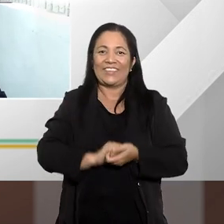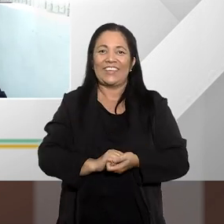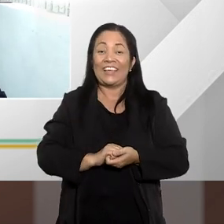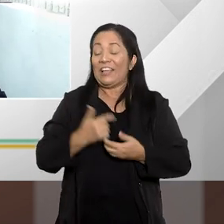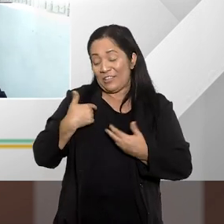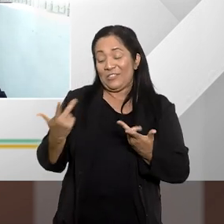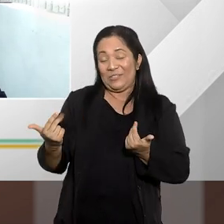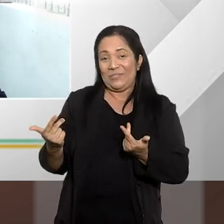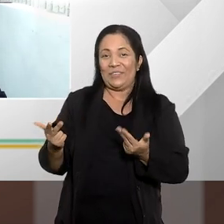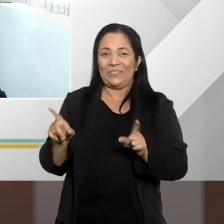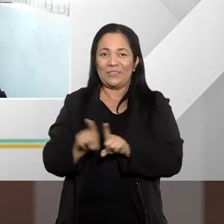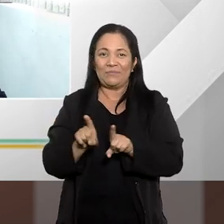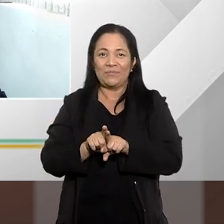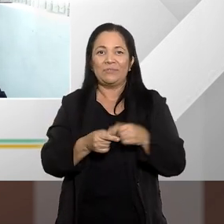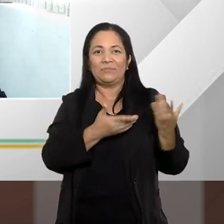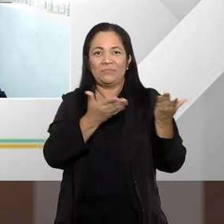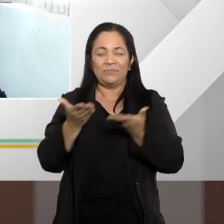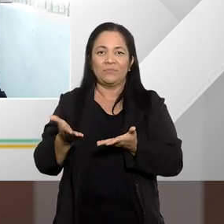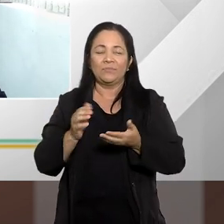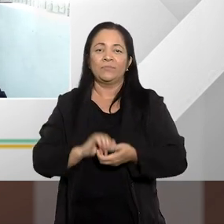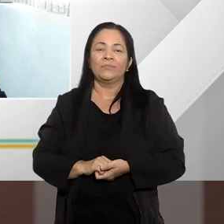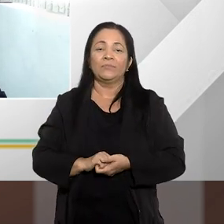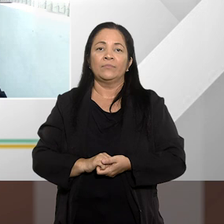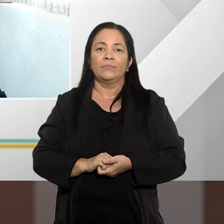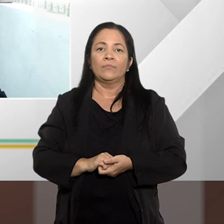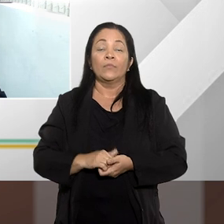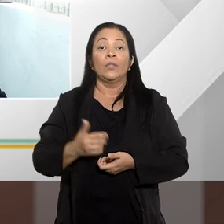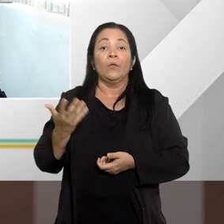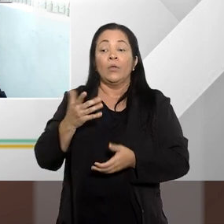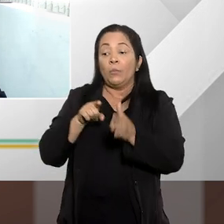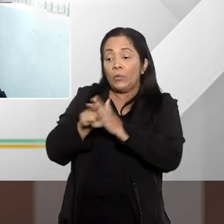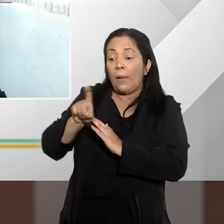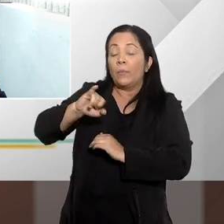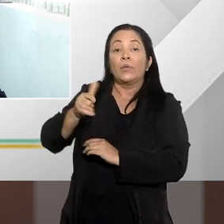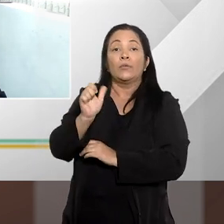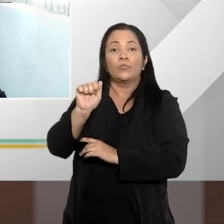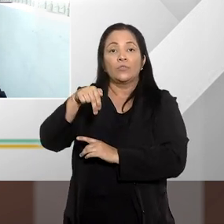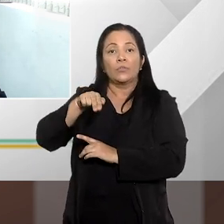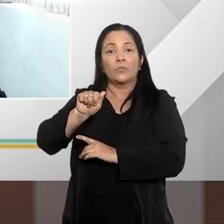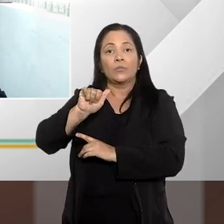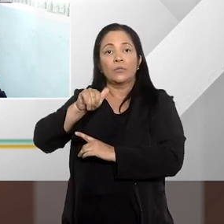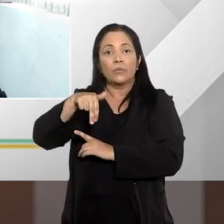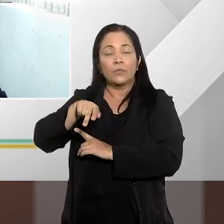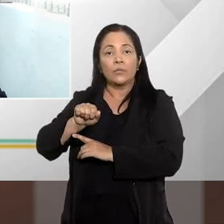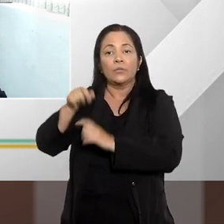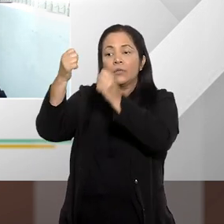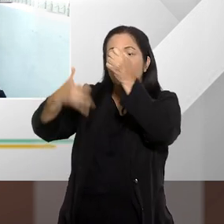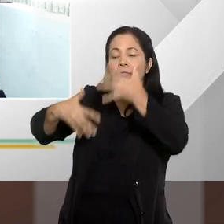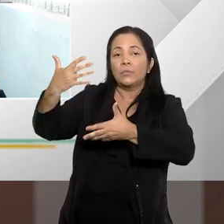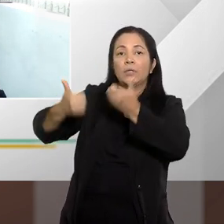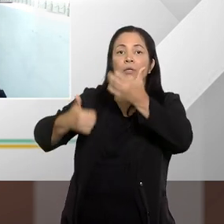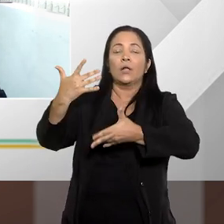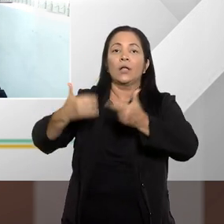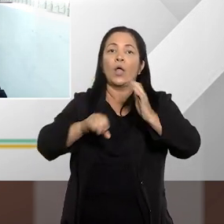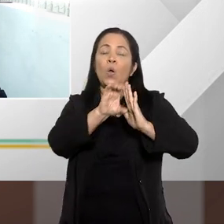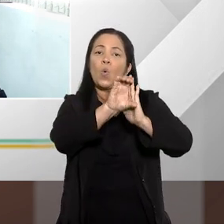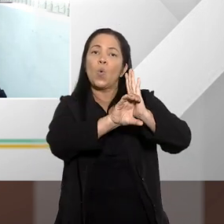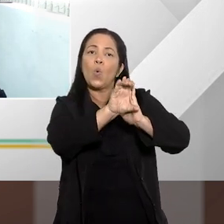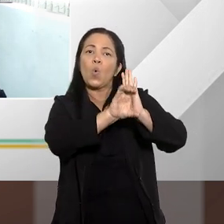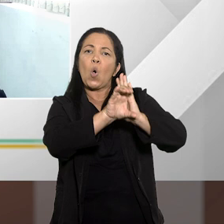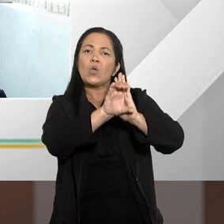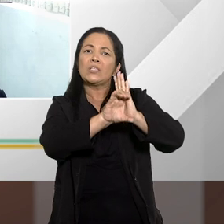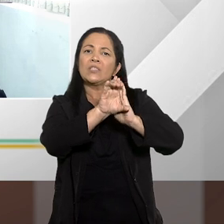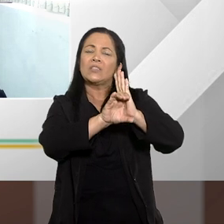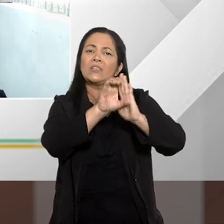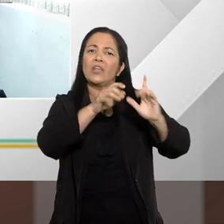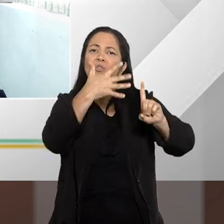toda nossa. Então, logo de início, eu gostaria que você, Janaína, explicasse para a gente exatamente o conceito por trás de cada letra